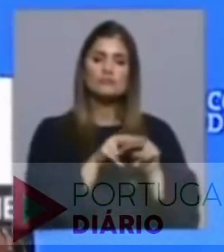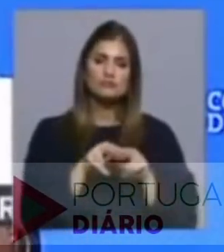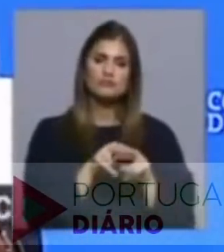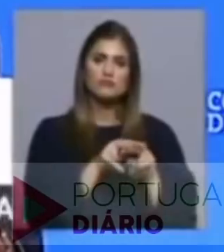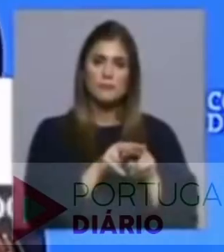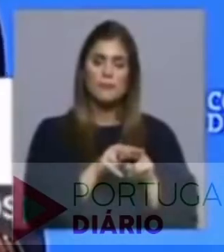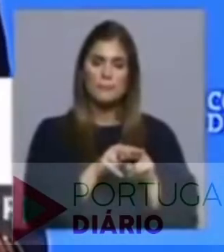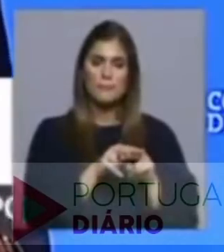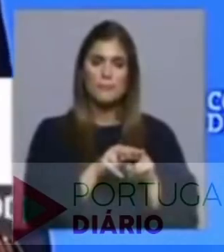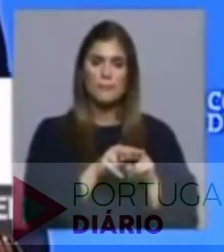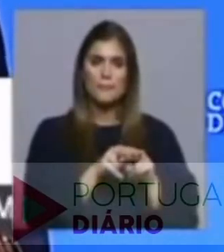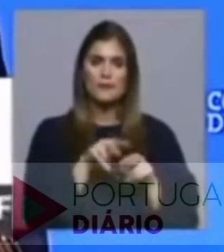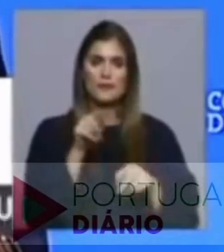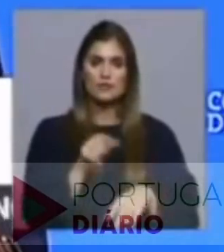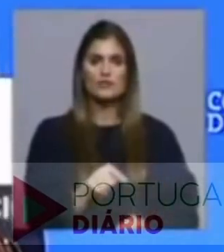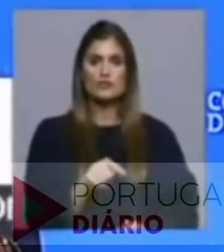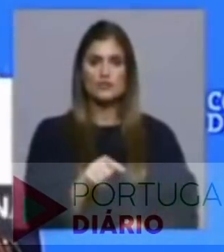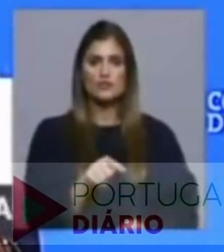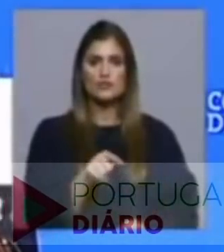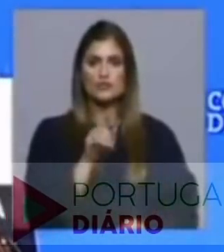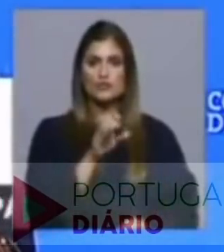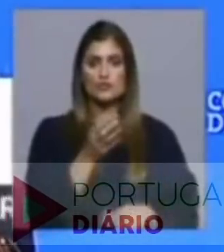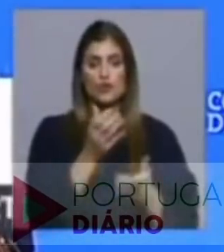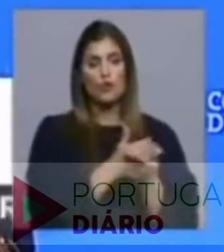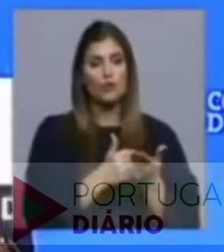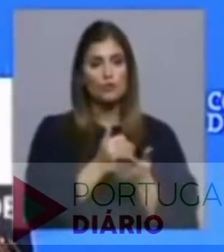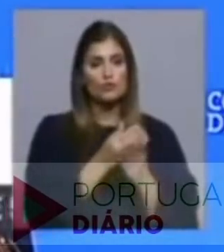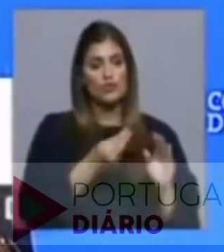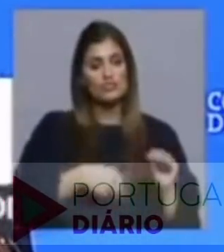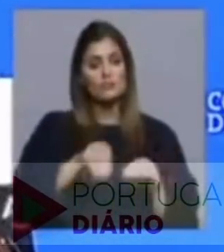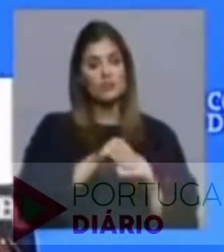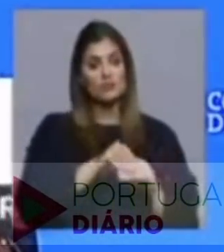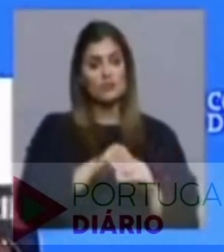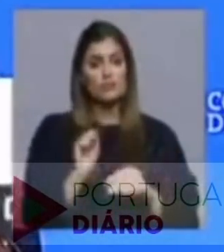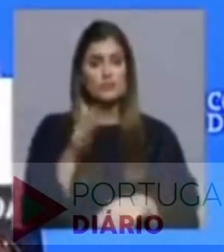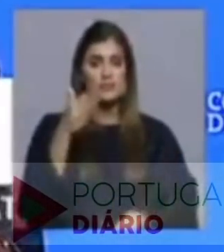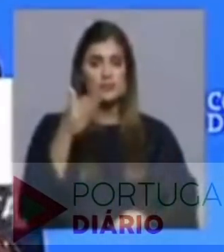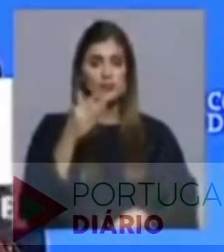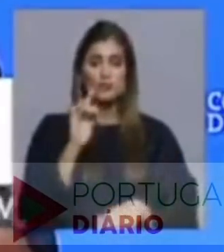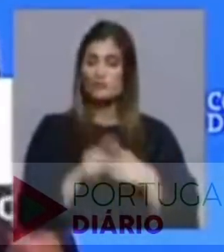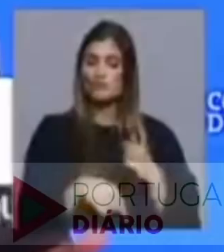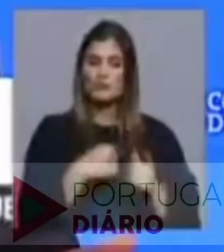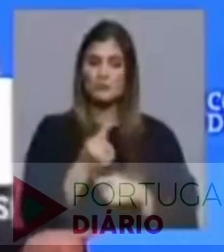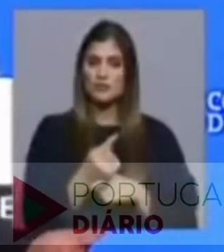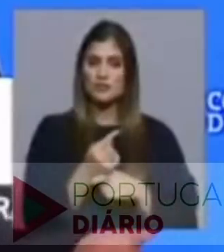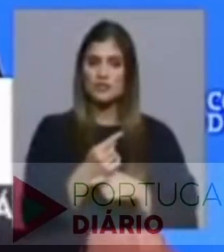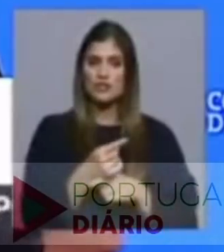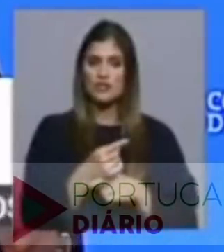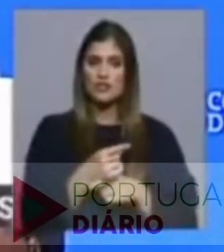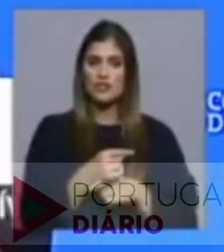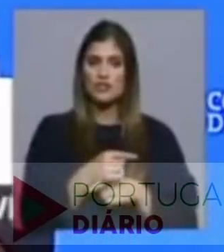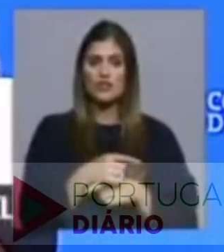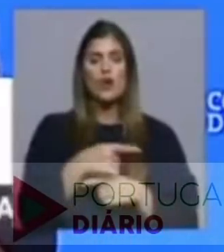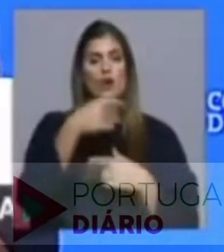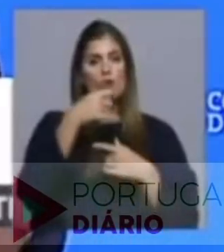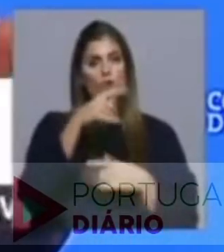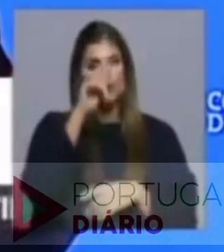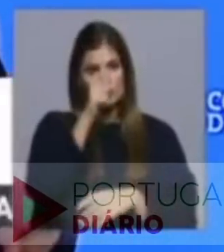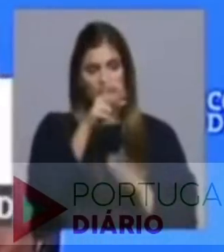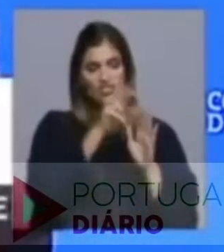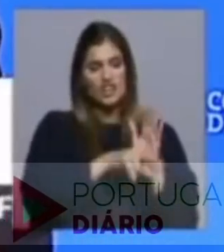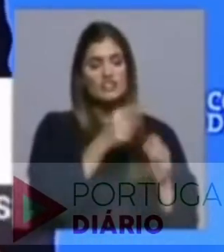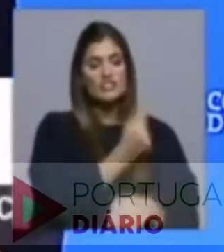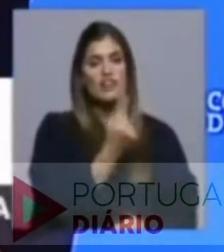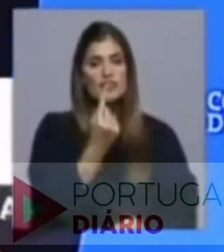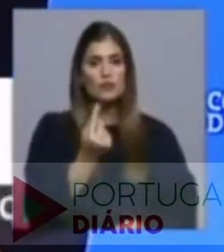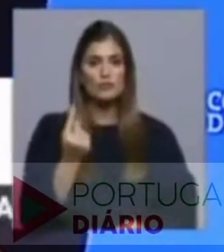e testagem são instrumentos complementares. O essencial, como sempre, é o comportamento individual de cada um de nós